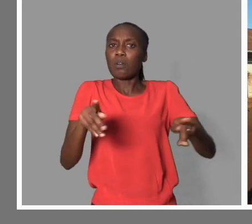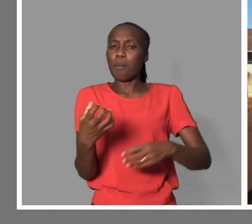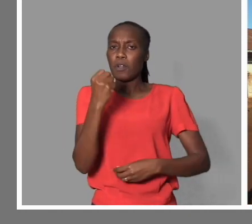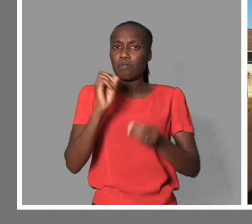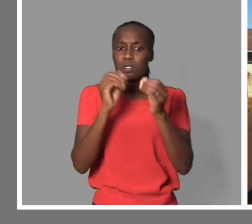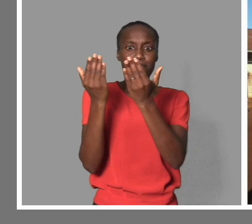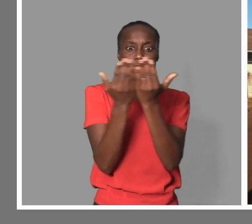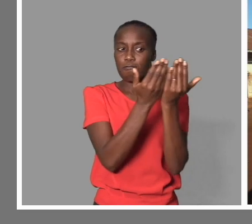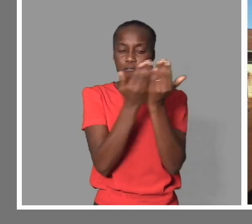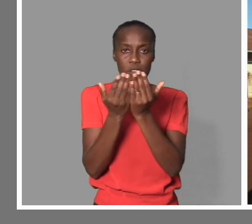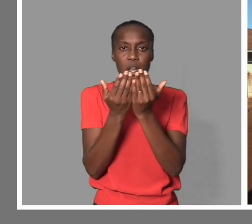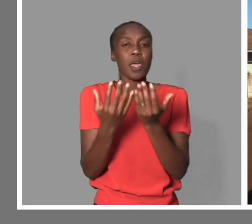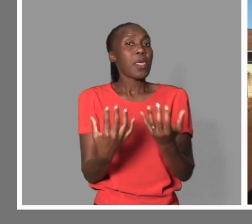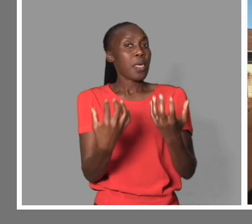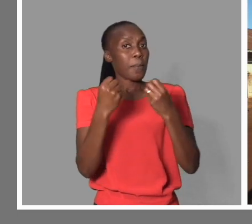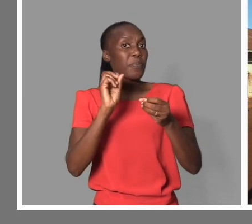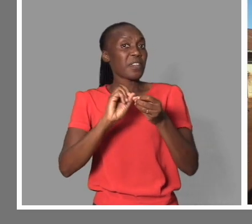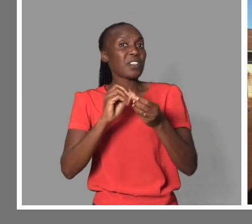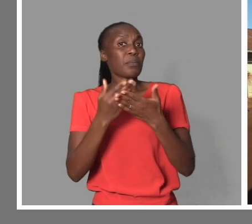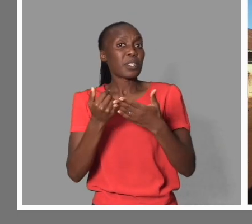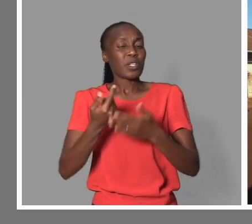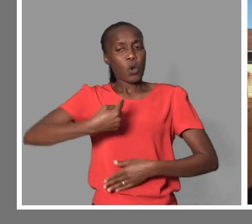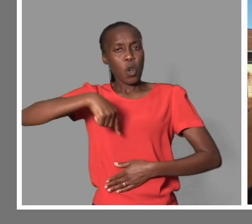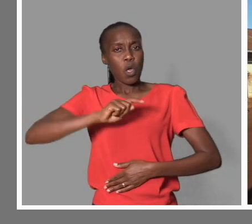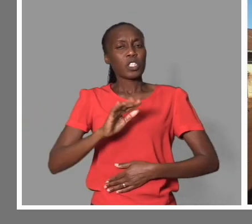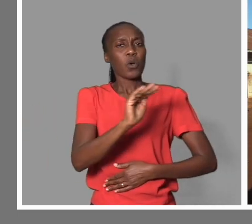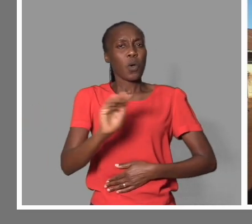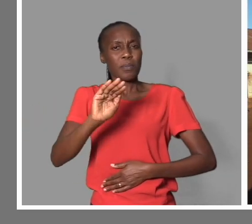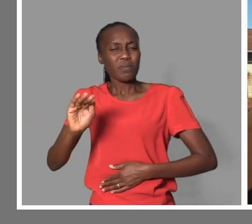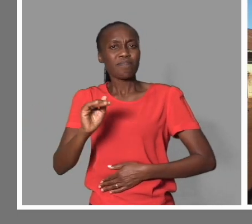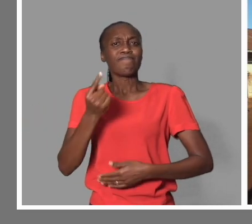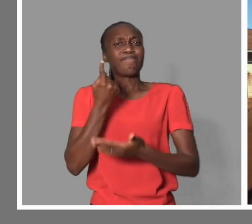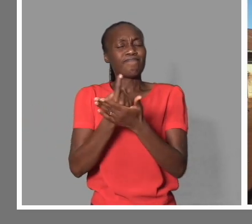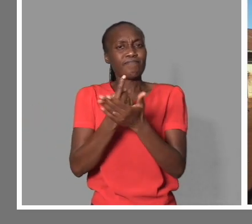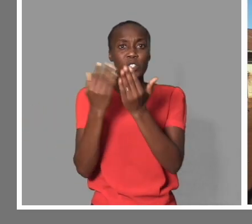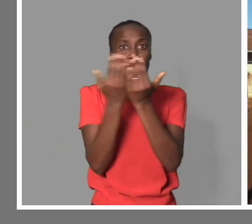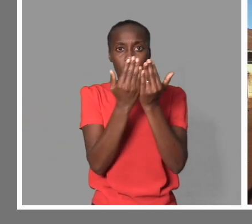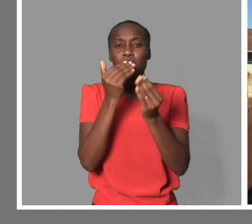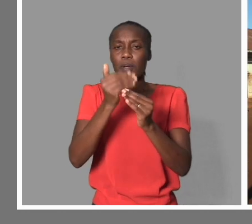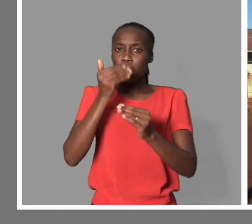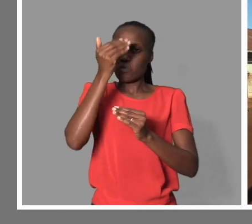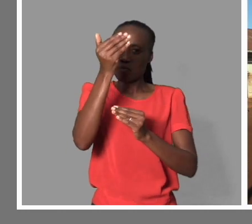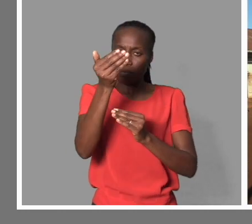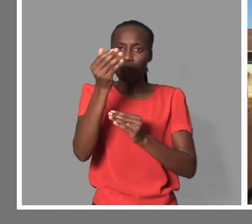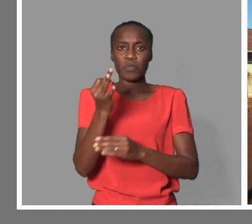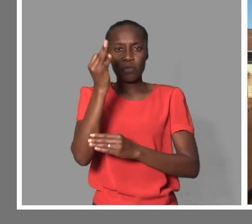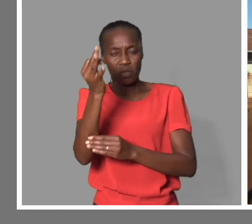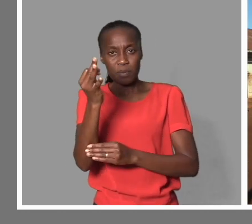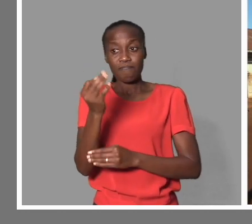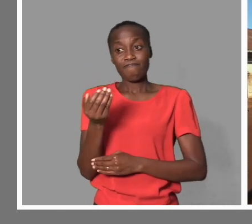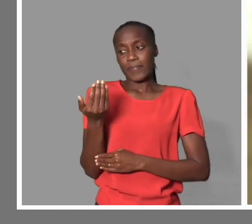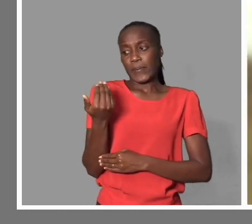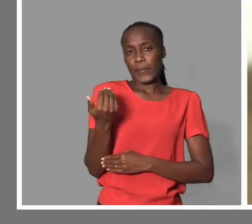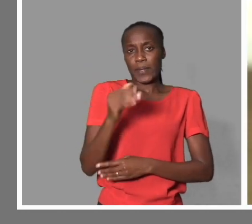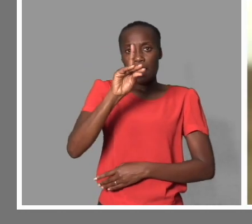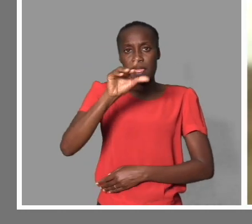ter as mesmas oportunidades, se formar, porque acreditamos e cultimos na nossa comunidade que a escola de educação é a chave para o